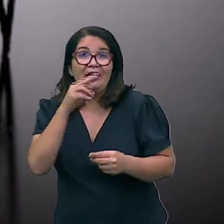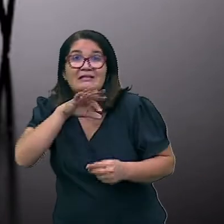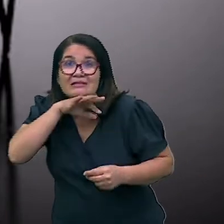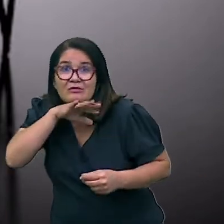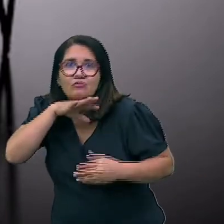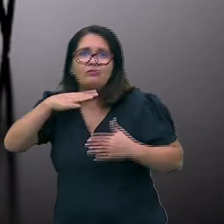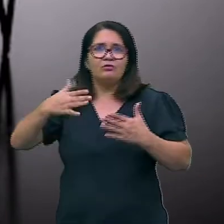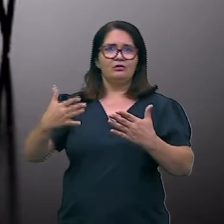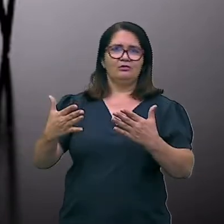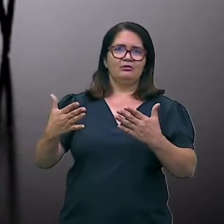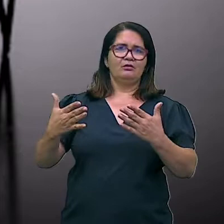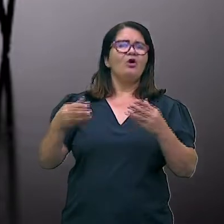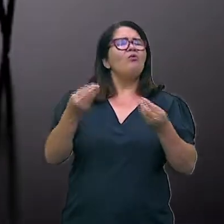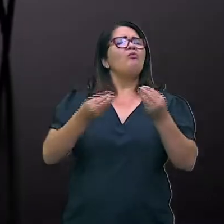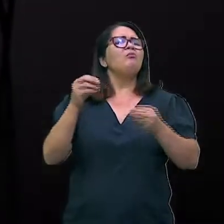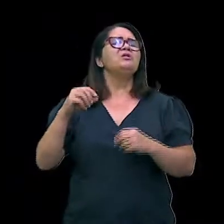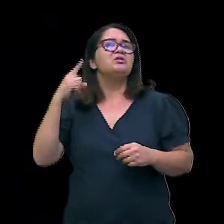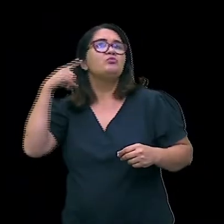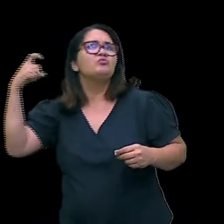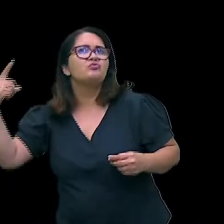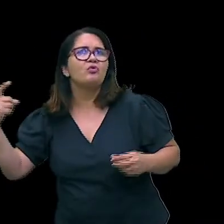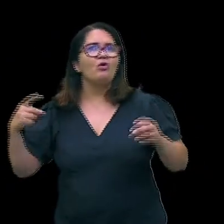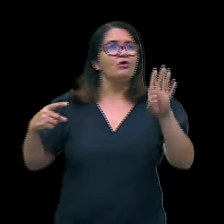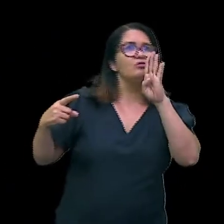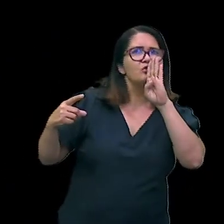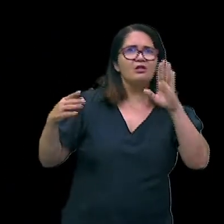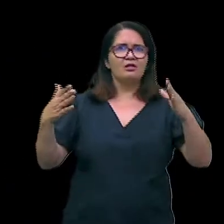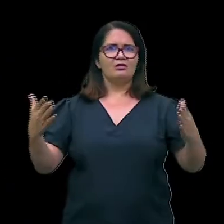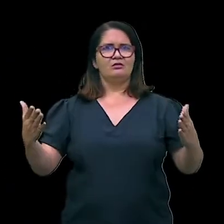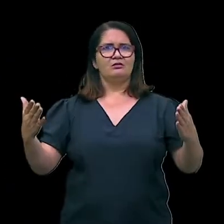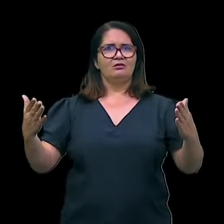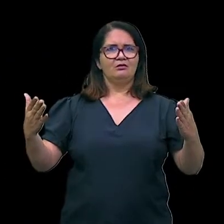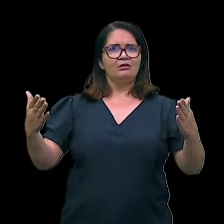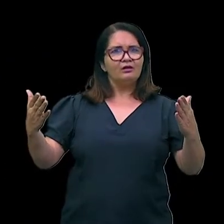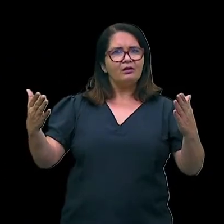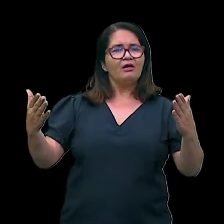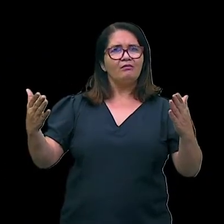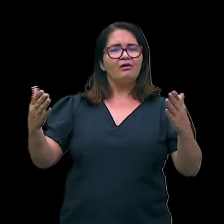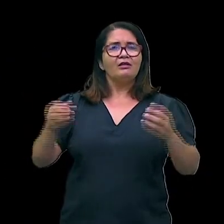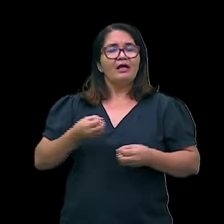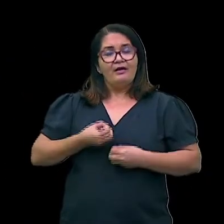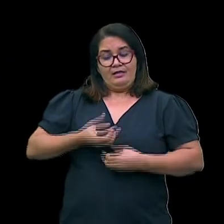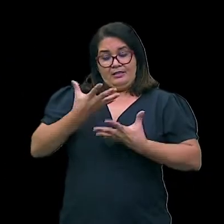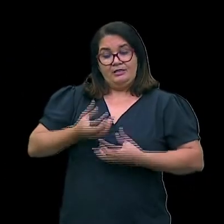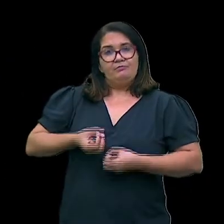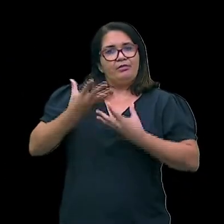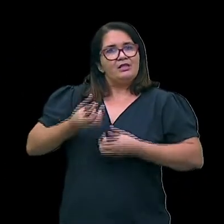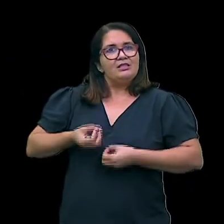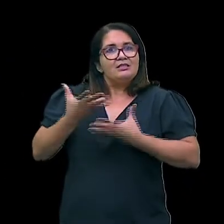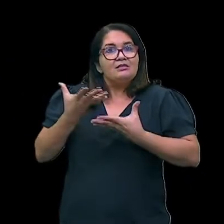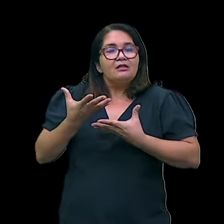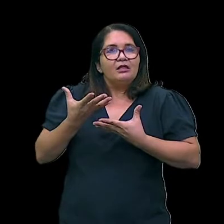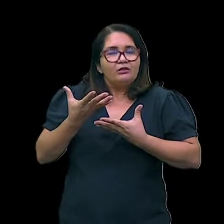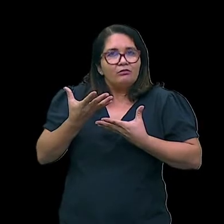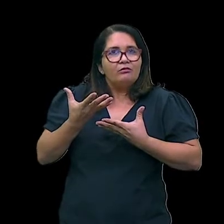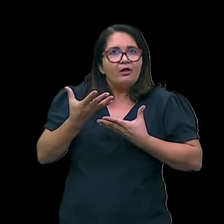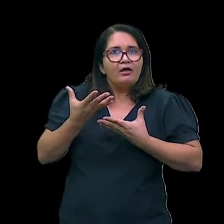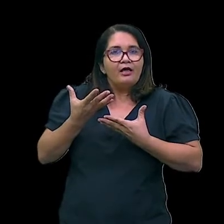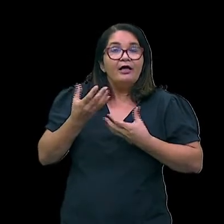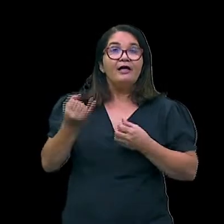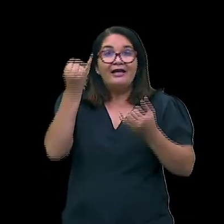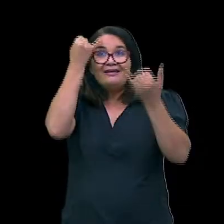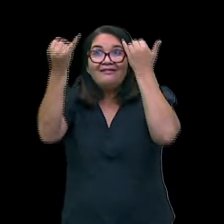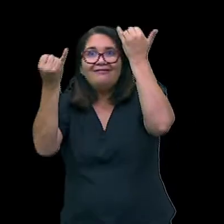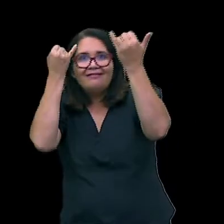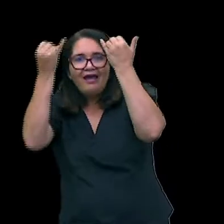som e silêncio. A antítese, ela é a expressão de uma ideia em que há elementos opostos,